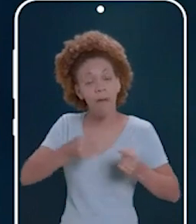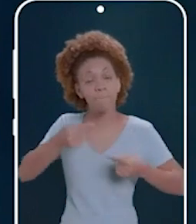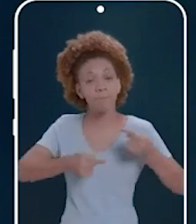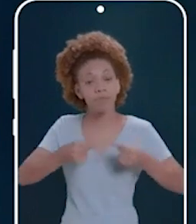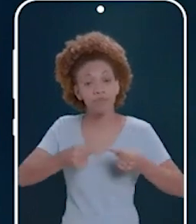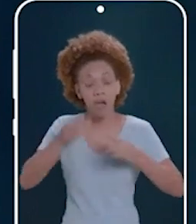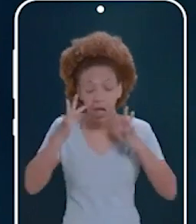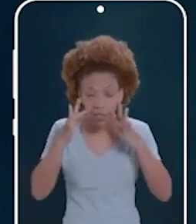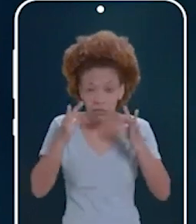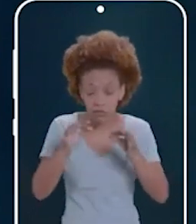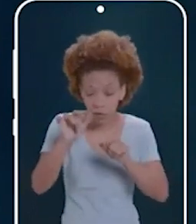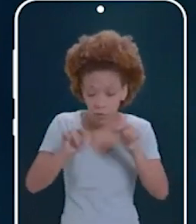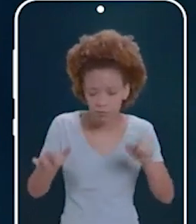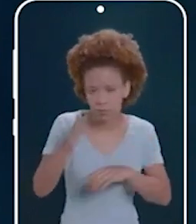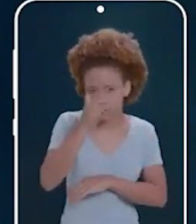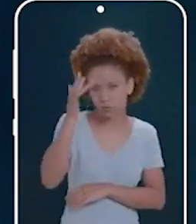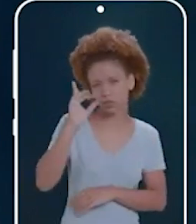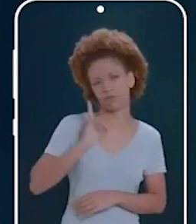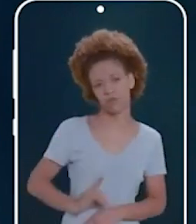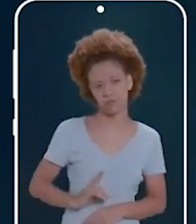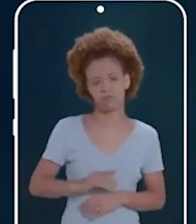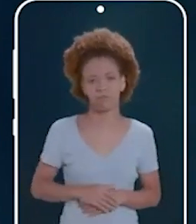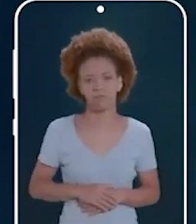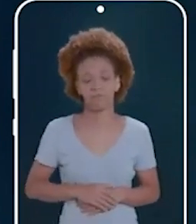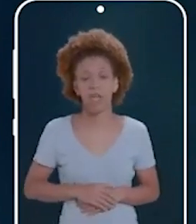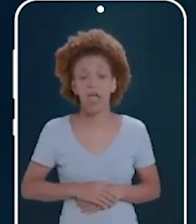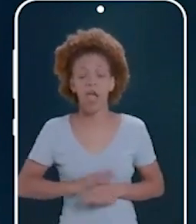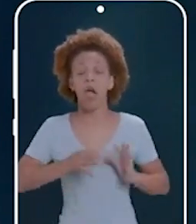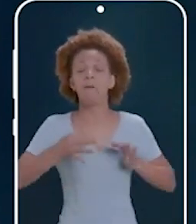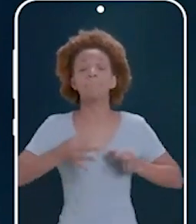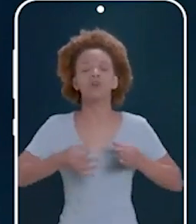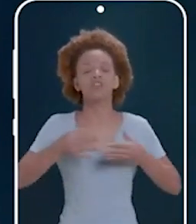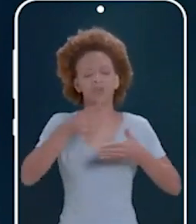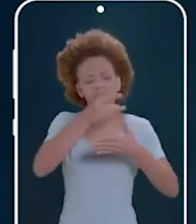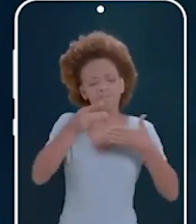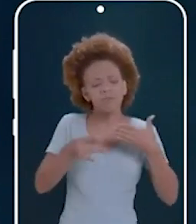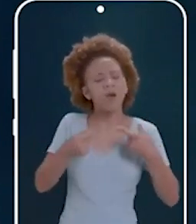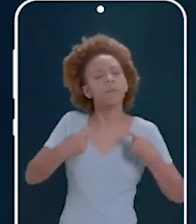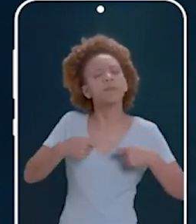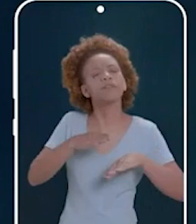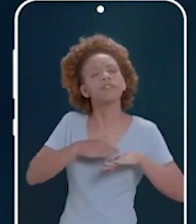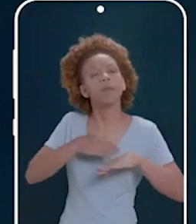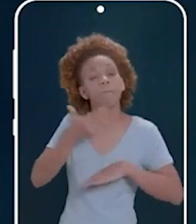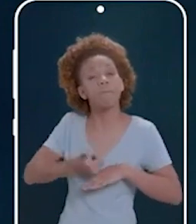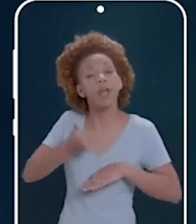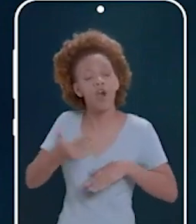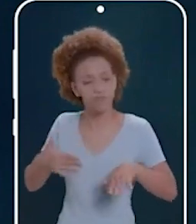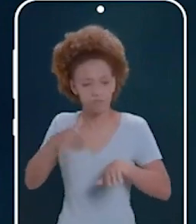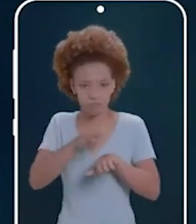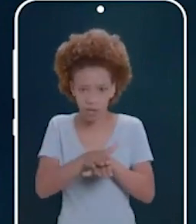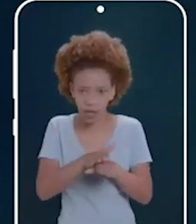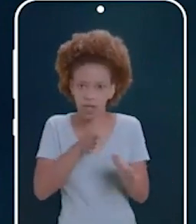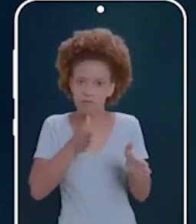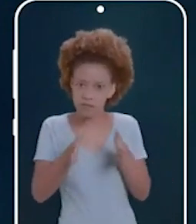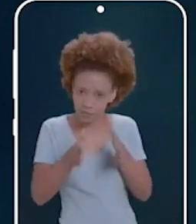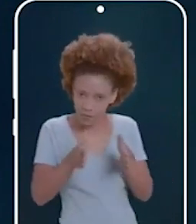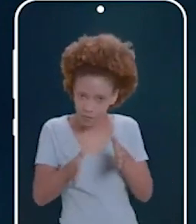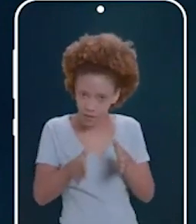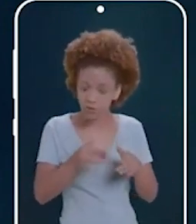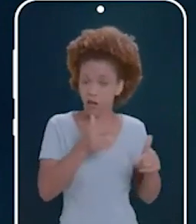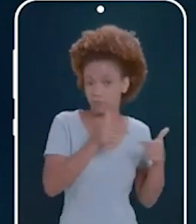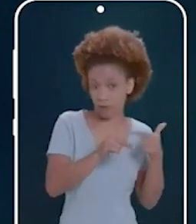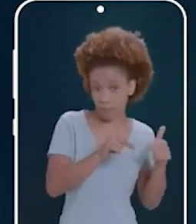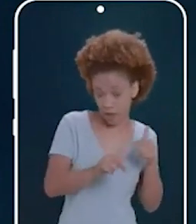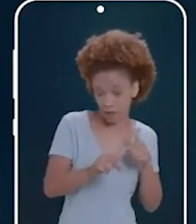a Política Nacional de Atenção à Pessoa com Deficiência. Essa política define o que deve ser feito para melhorar a inclusão e